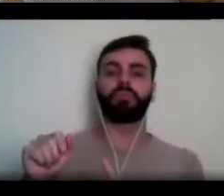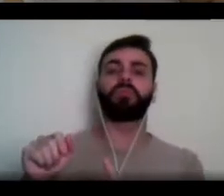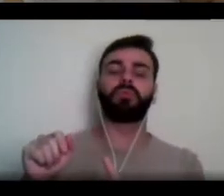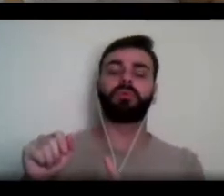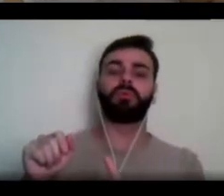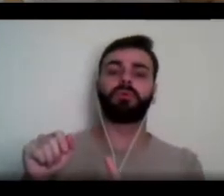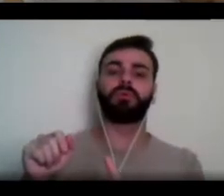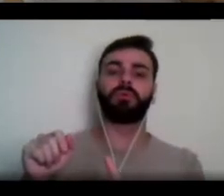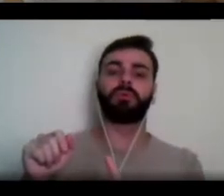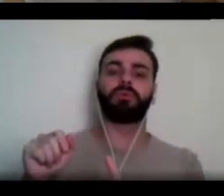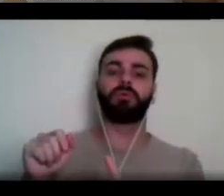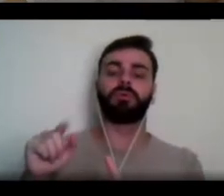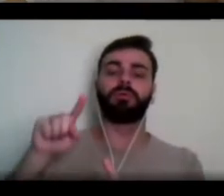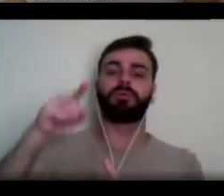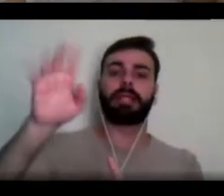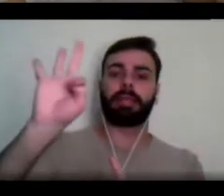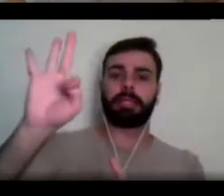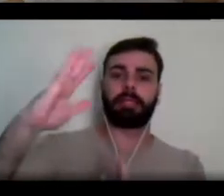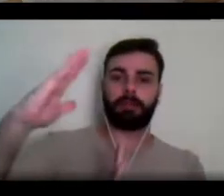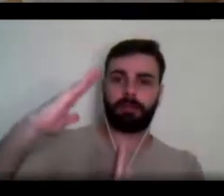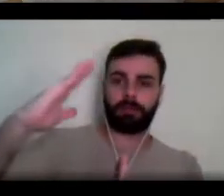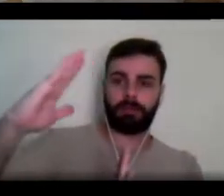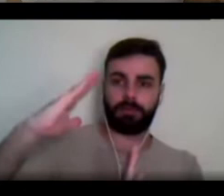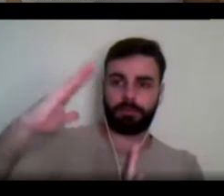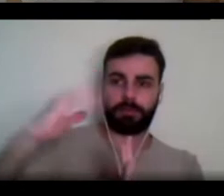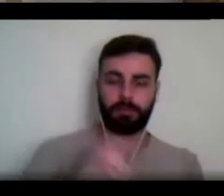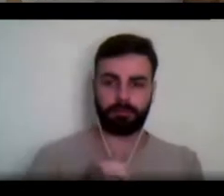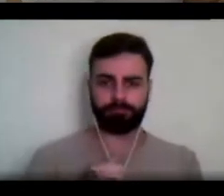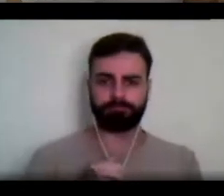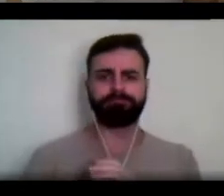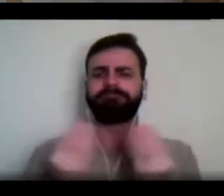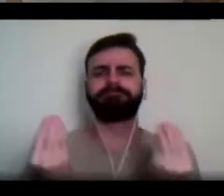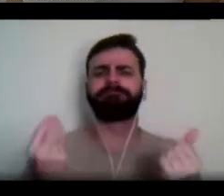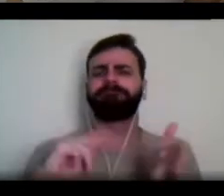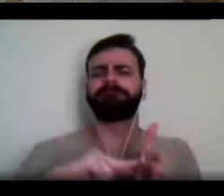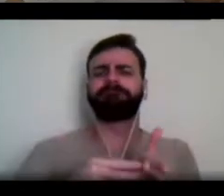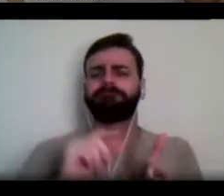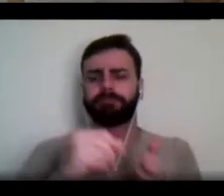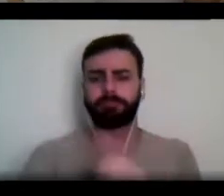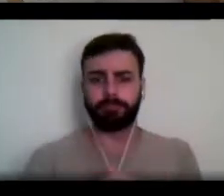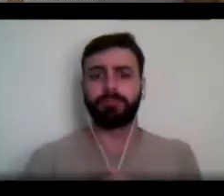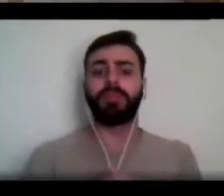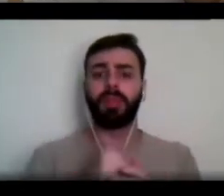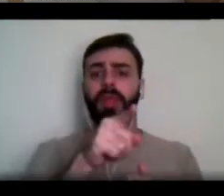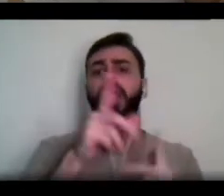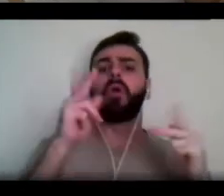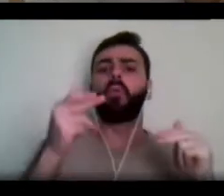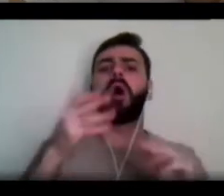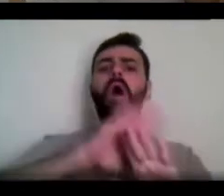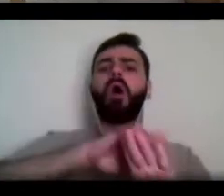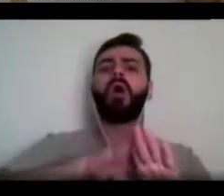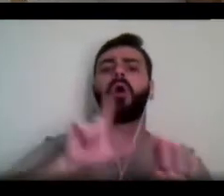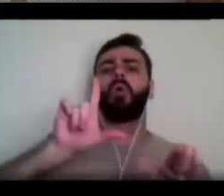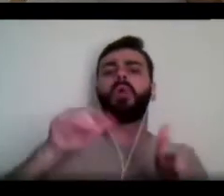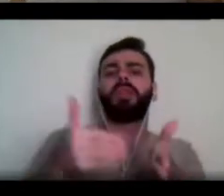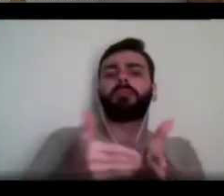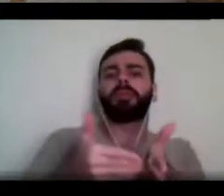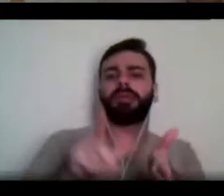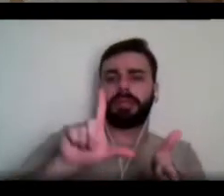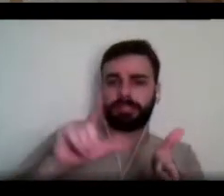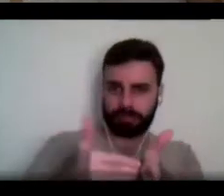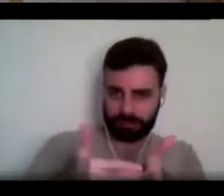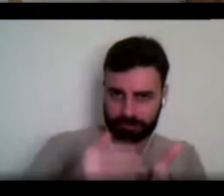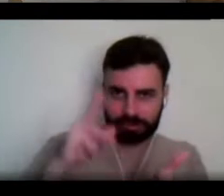até T. O que é isso aqui? Isso aqui são os limites de integração. Eu estou vendo uma variação da velocidade